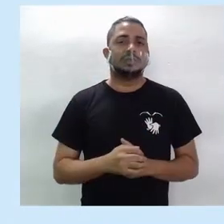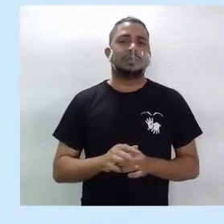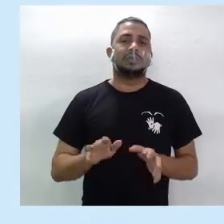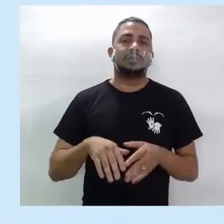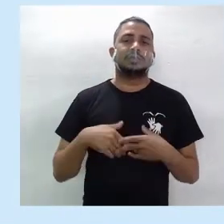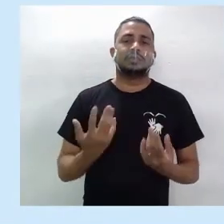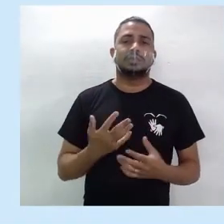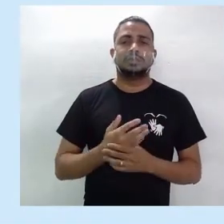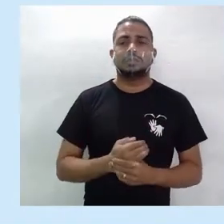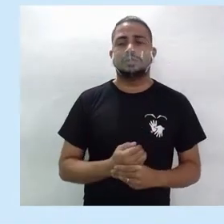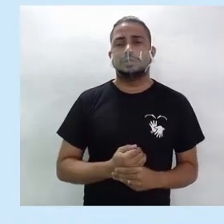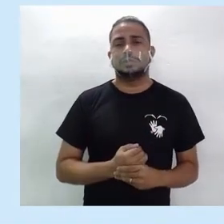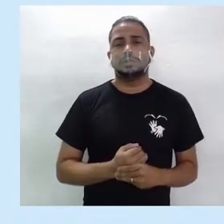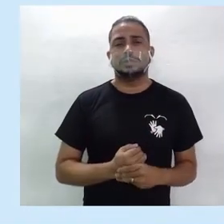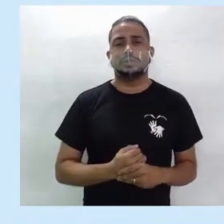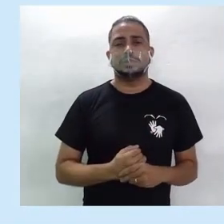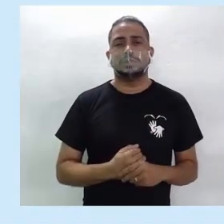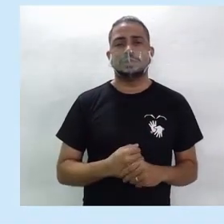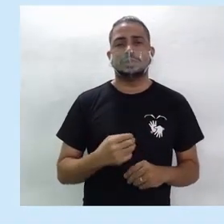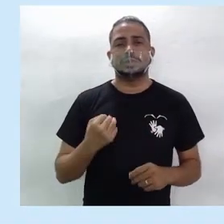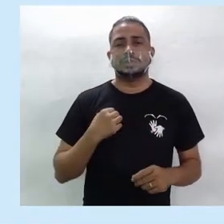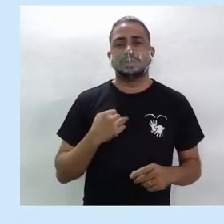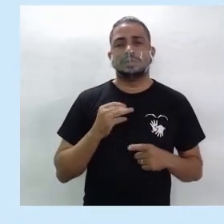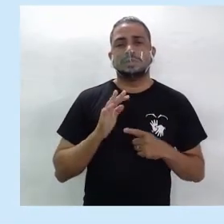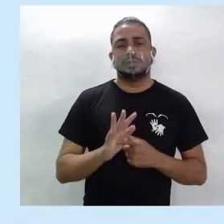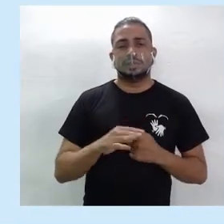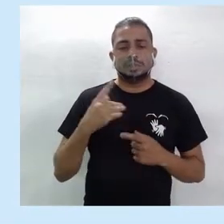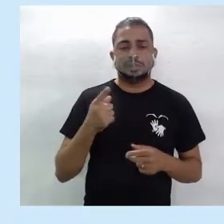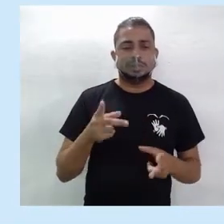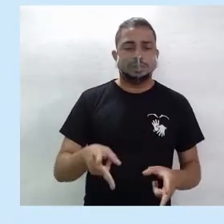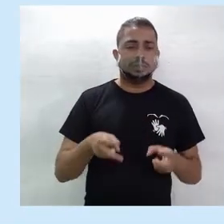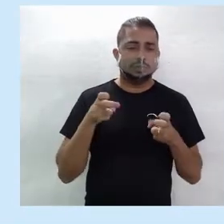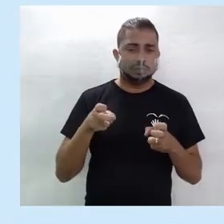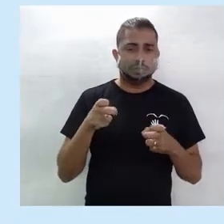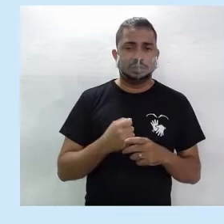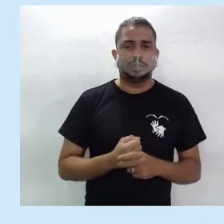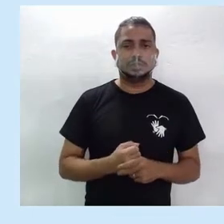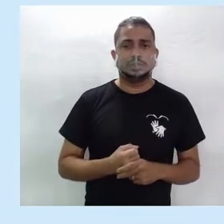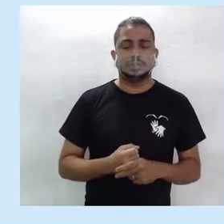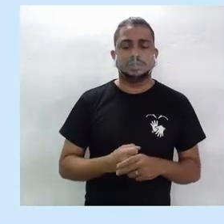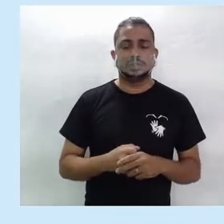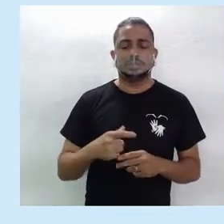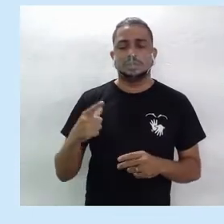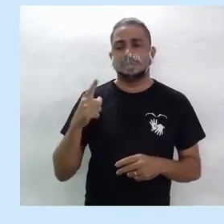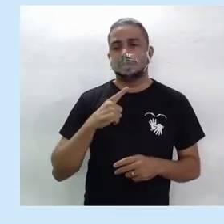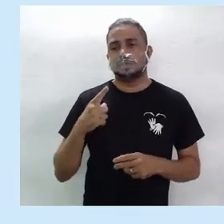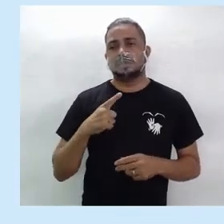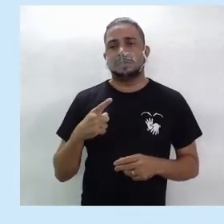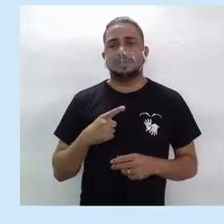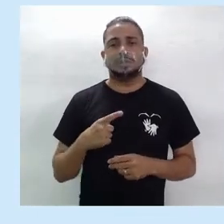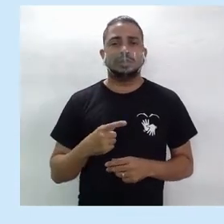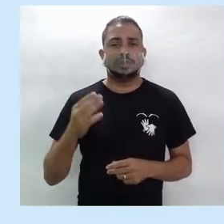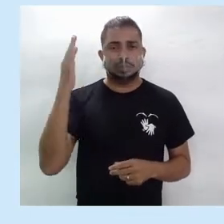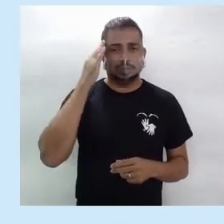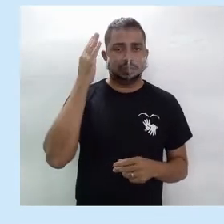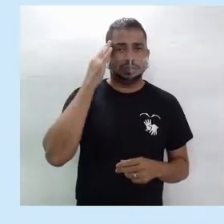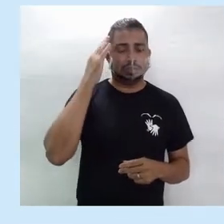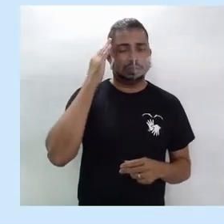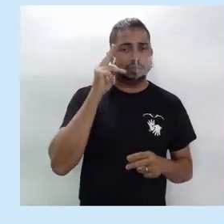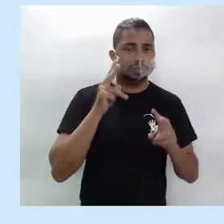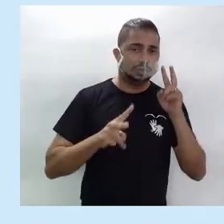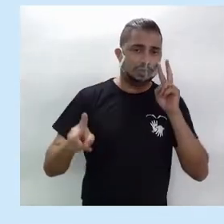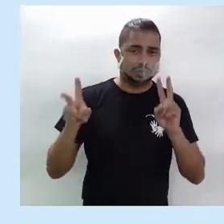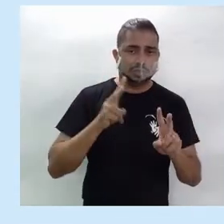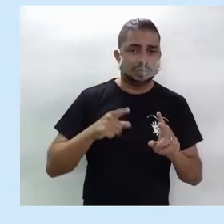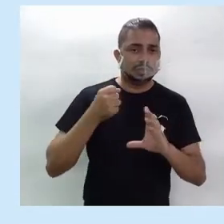então, a partir do momento que eu dou um mapa para vocês, tá? Que a gente vai observar um mapa junto, a gente tem que observar, a gente tem que entender, né? Olhar logo para